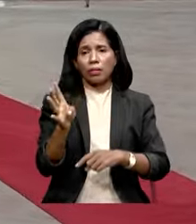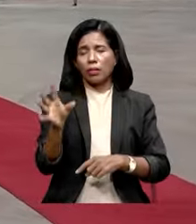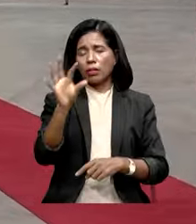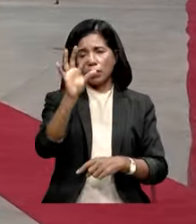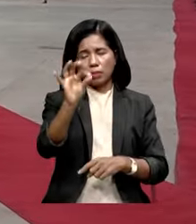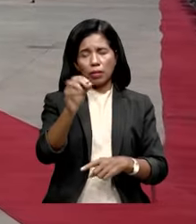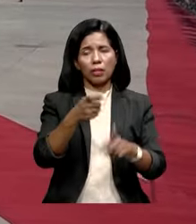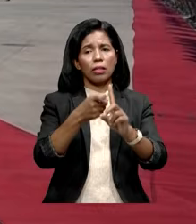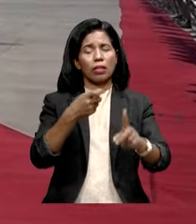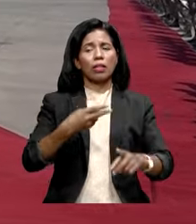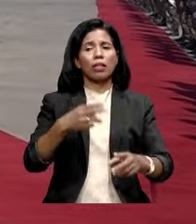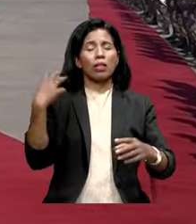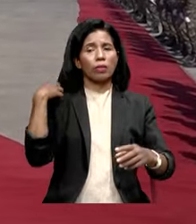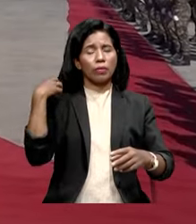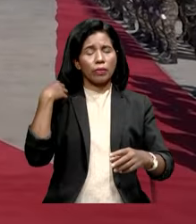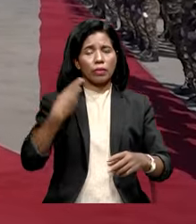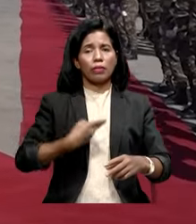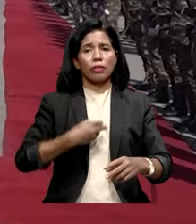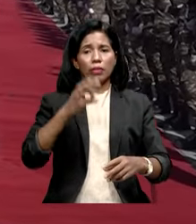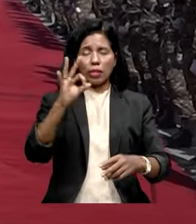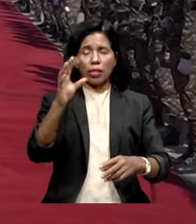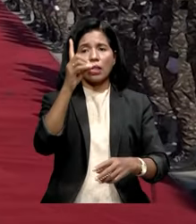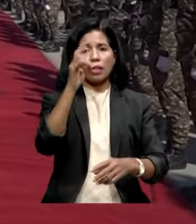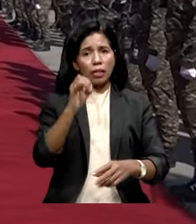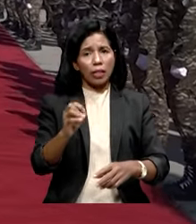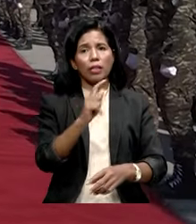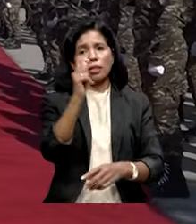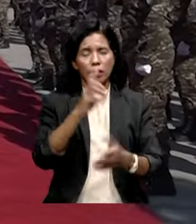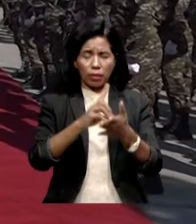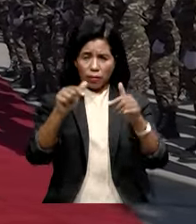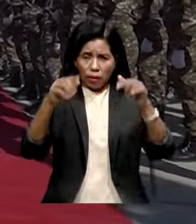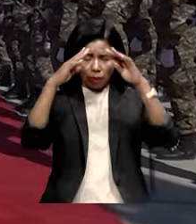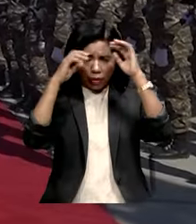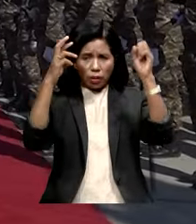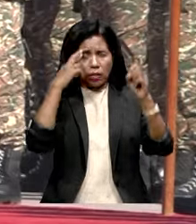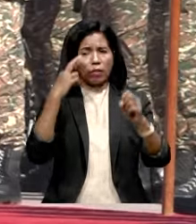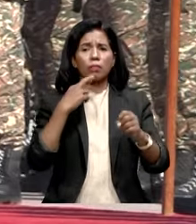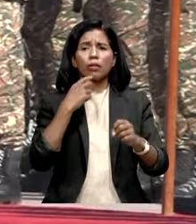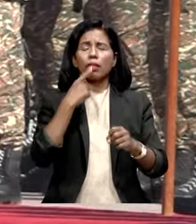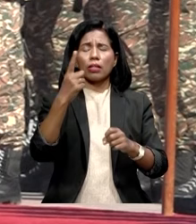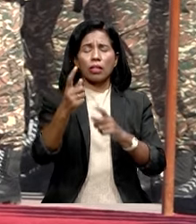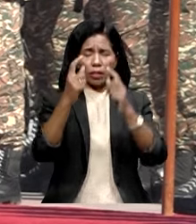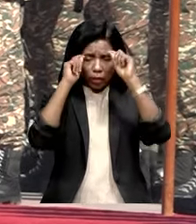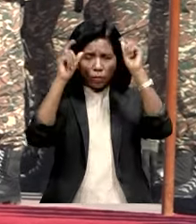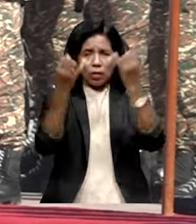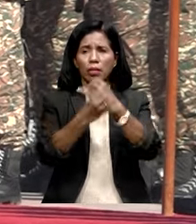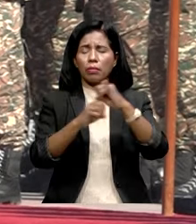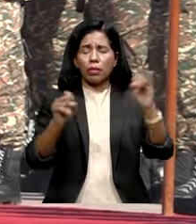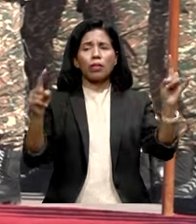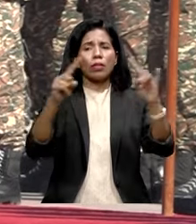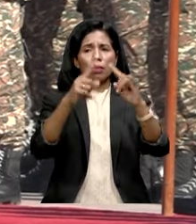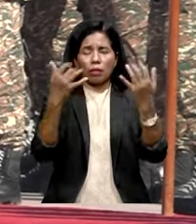Geral, FF de Tele Fatuhada, Dili Terça Semana Né. Presidente da República até tem desde Timor-Oculan, estou agora,